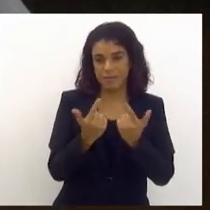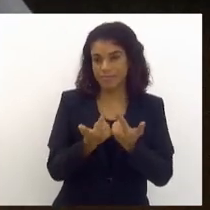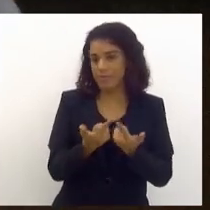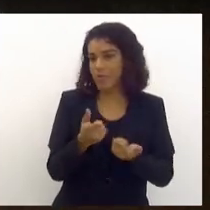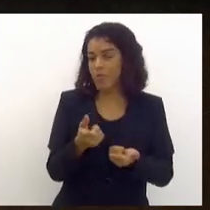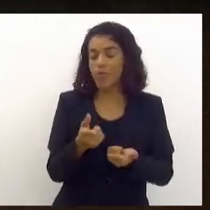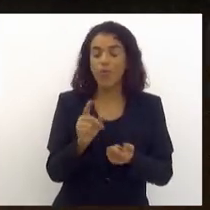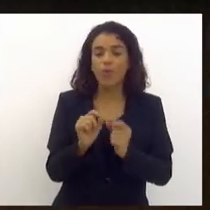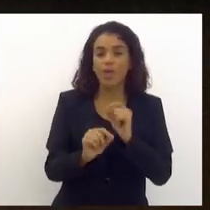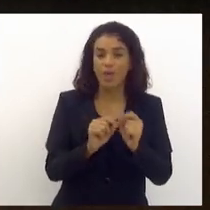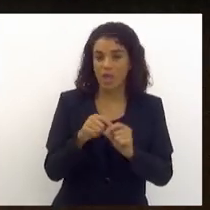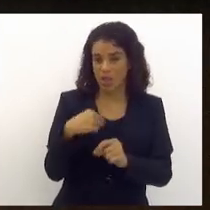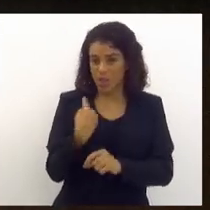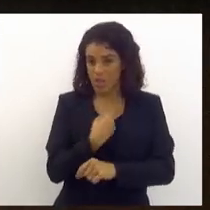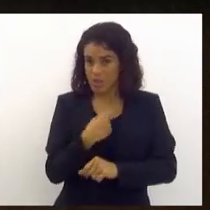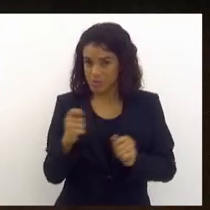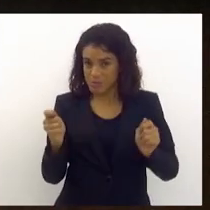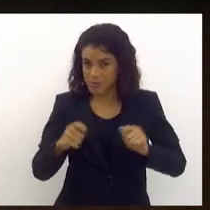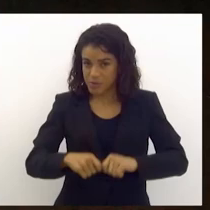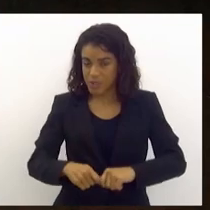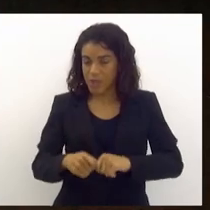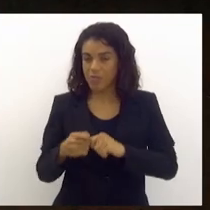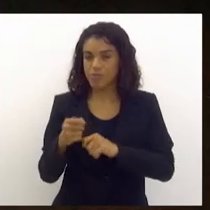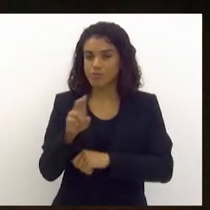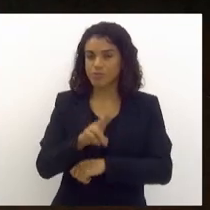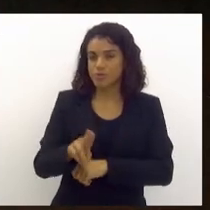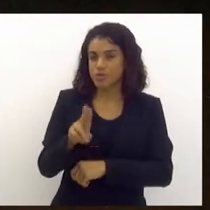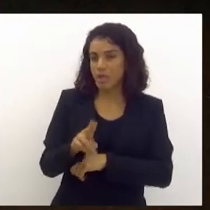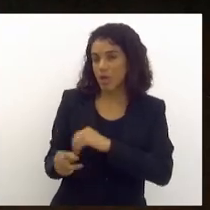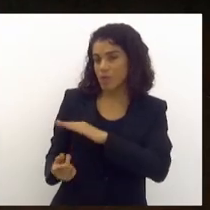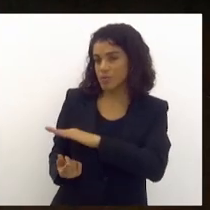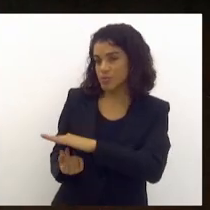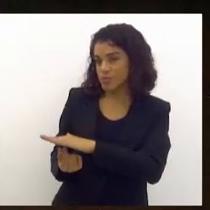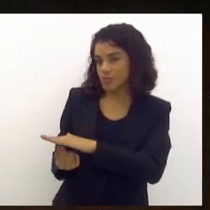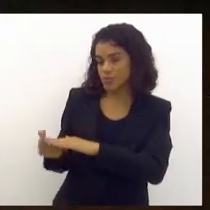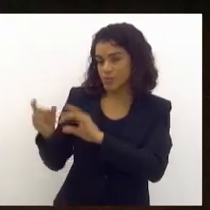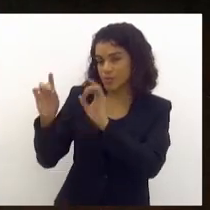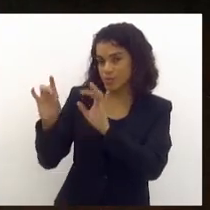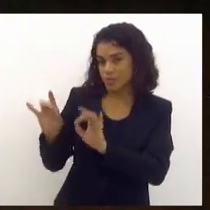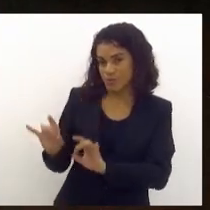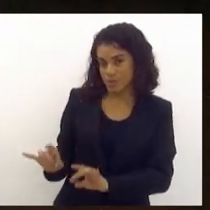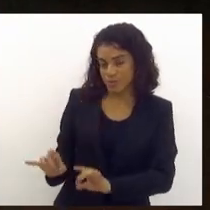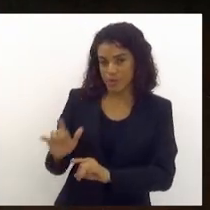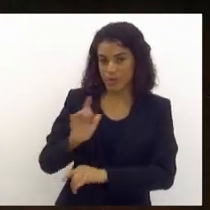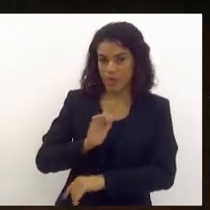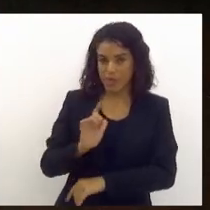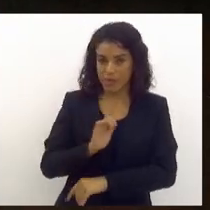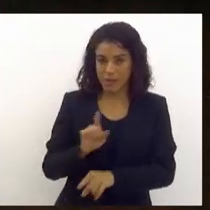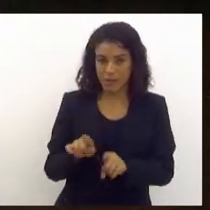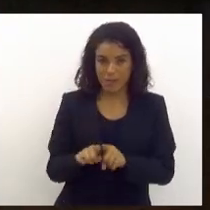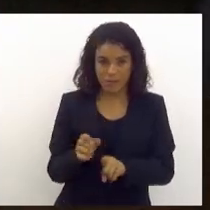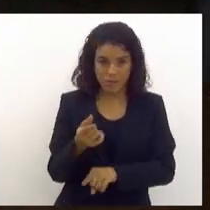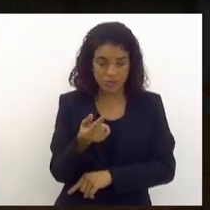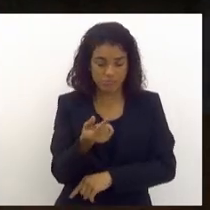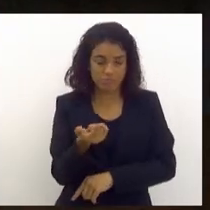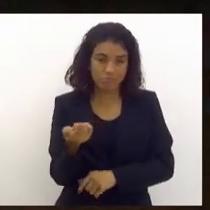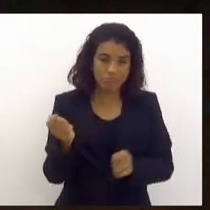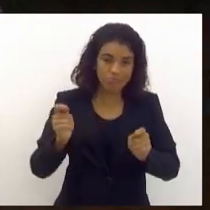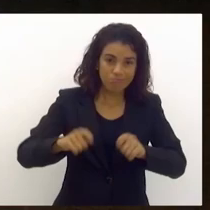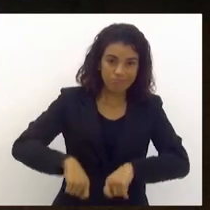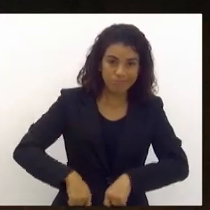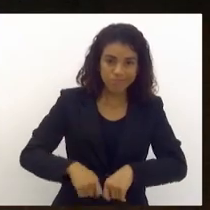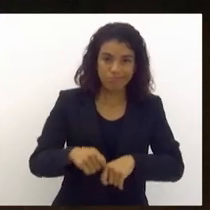dilema: podemos usar o recurso e praticamente ter carta branca para aniquilar